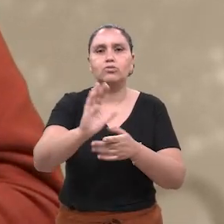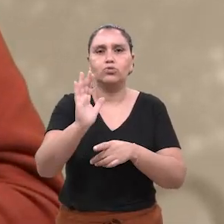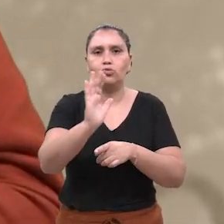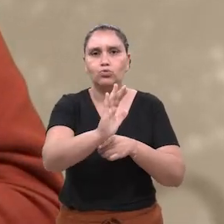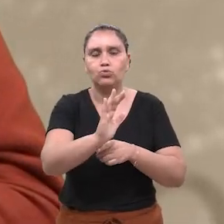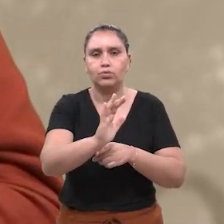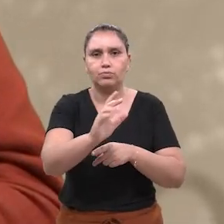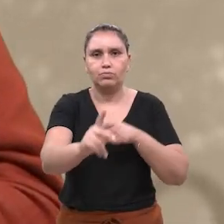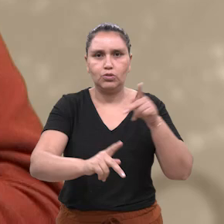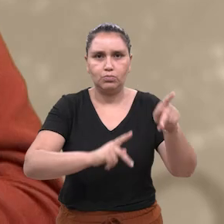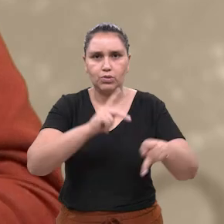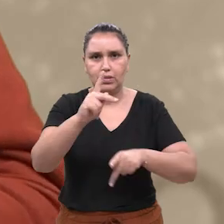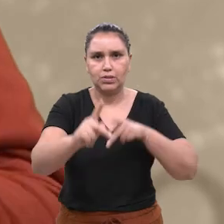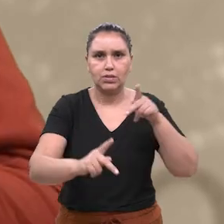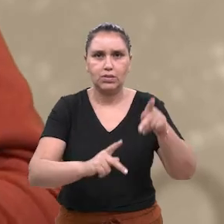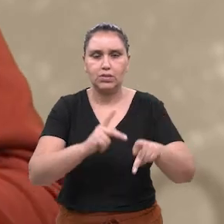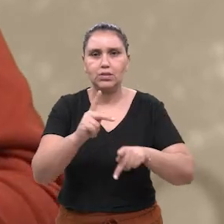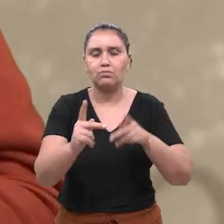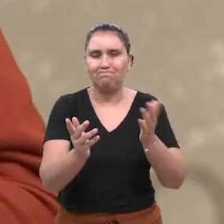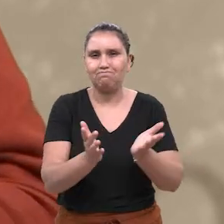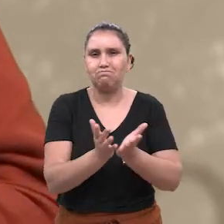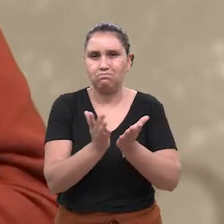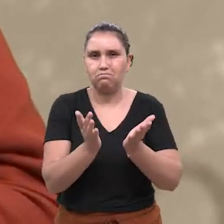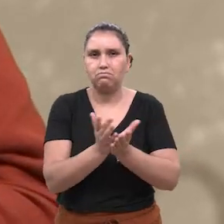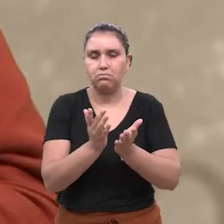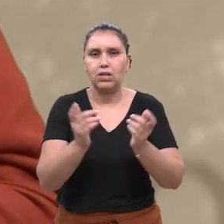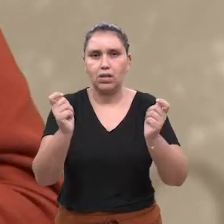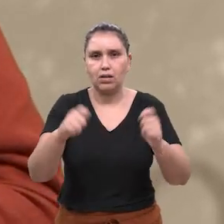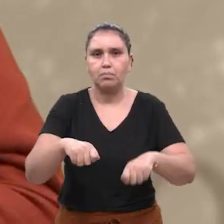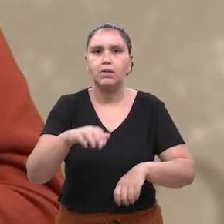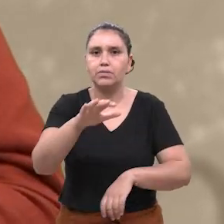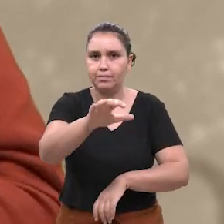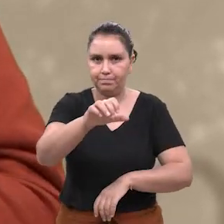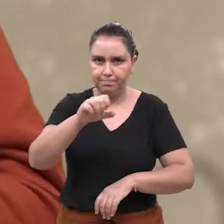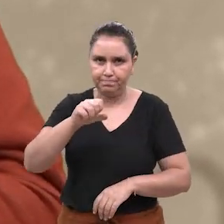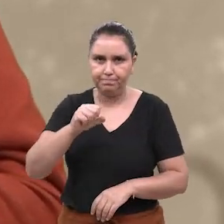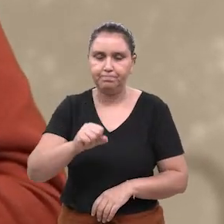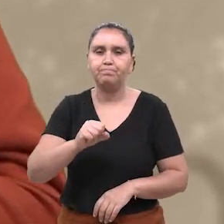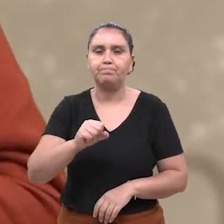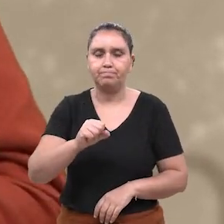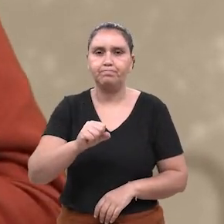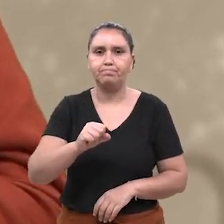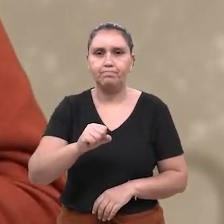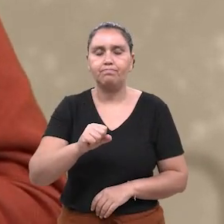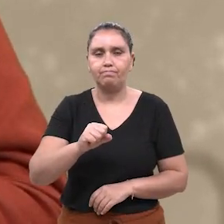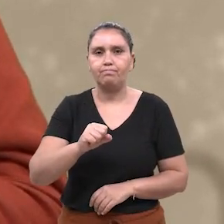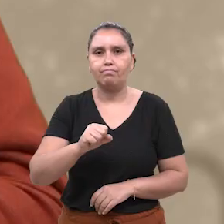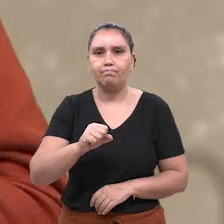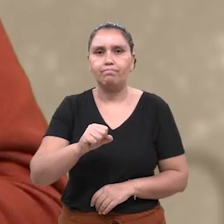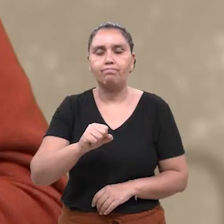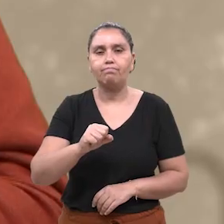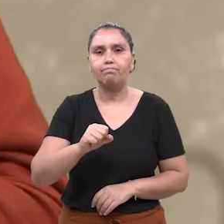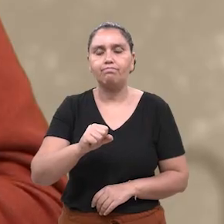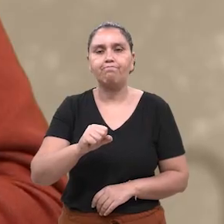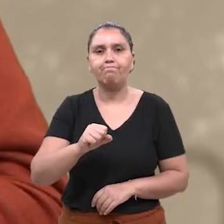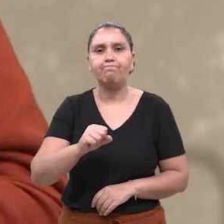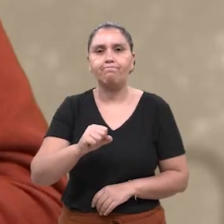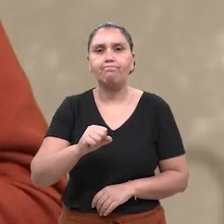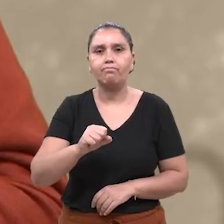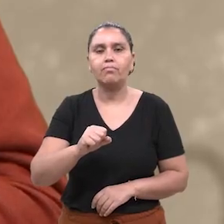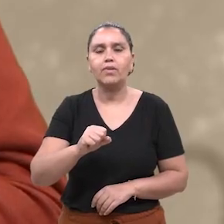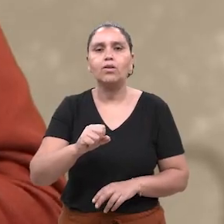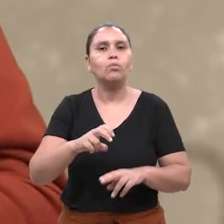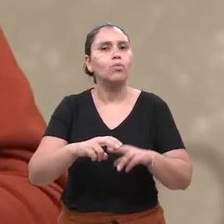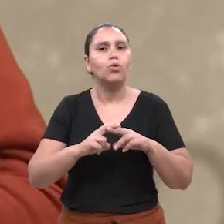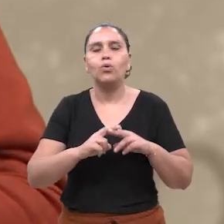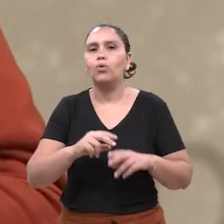do quais as pessoas de baixa renda teriam o direito. E